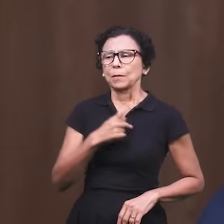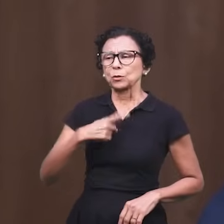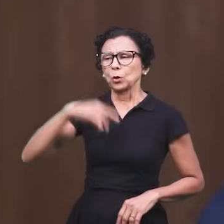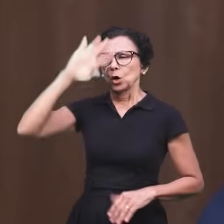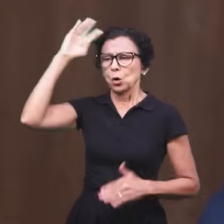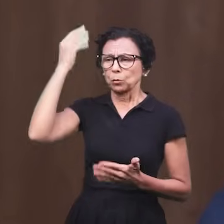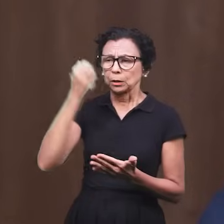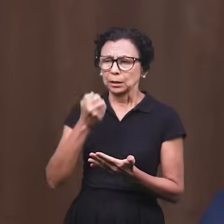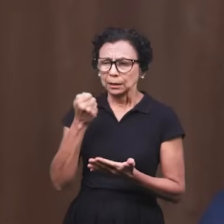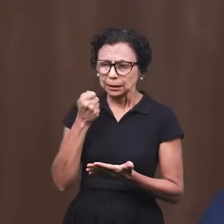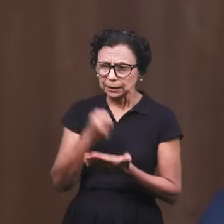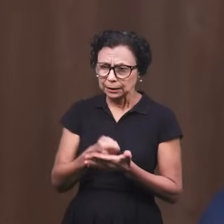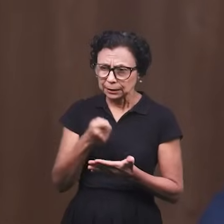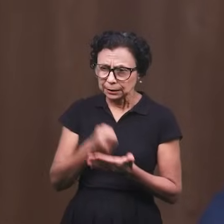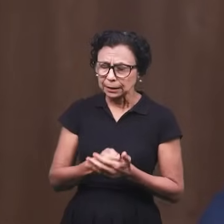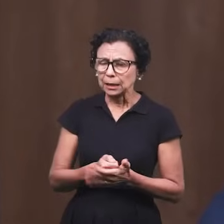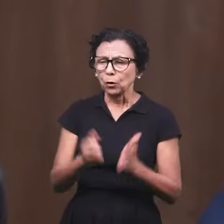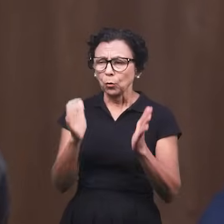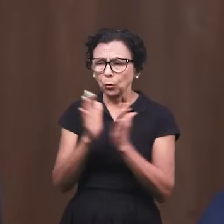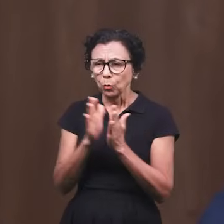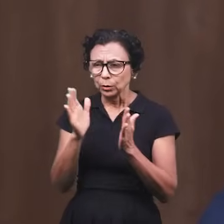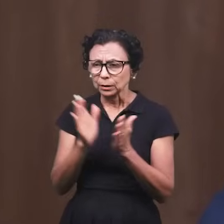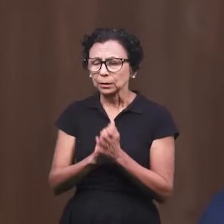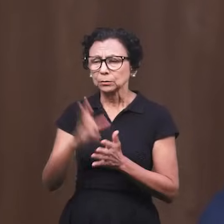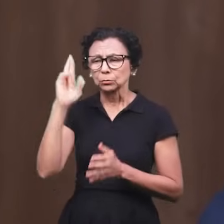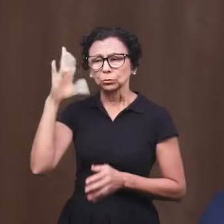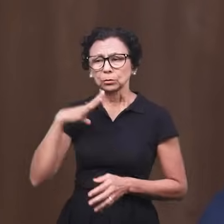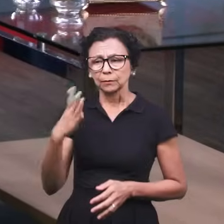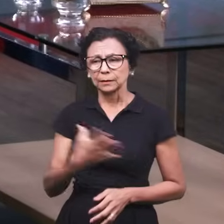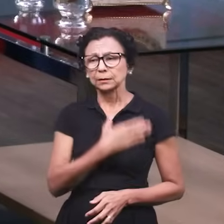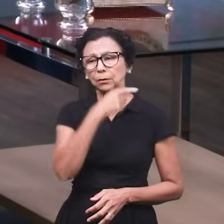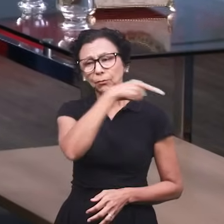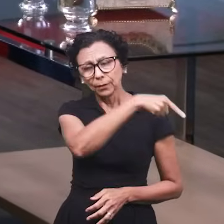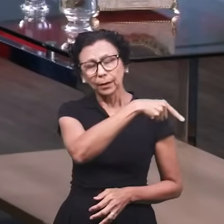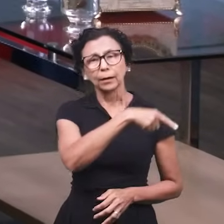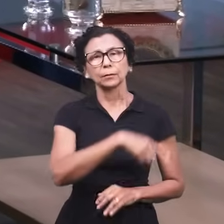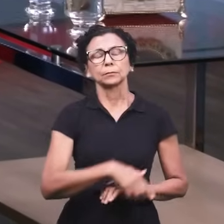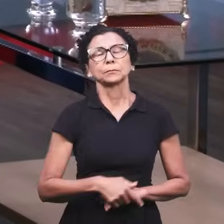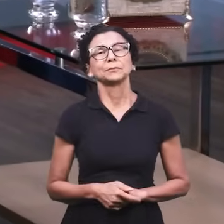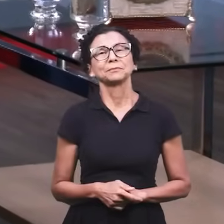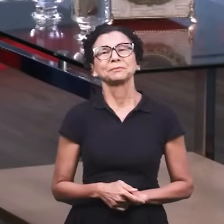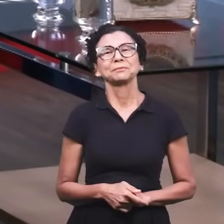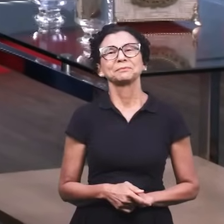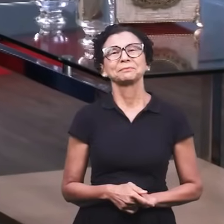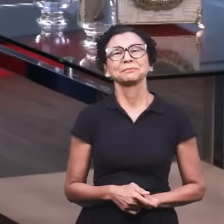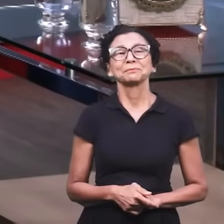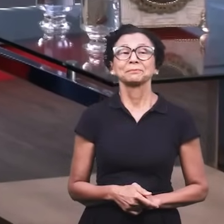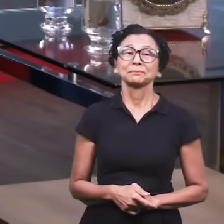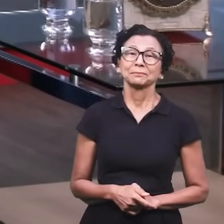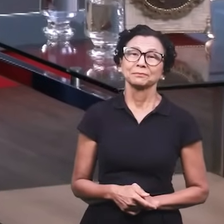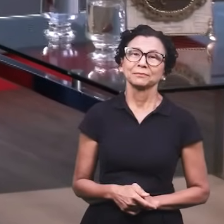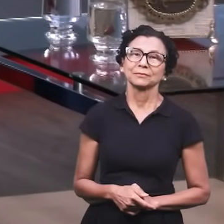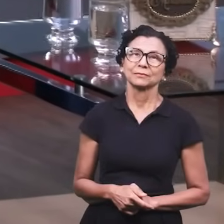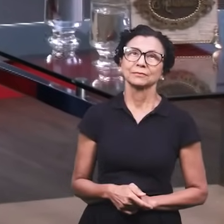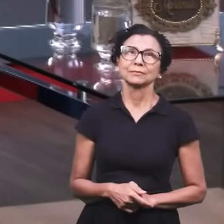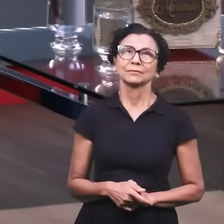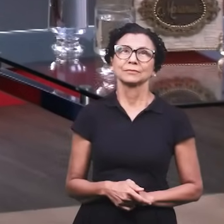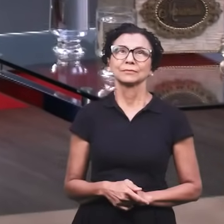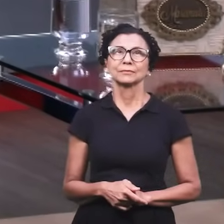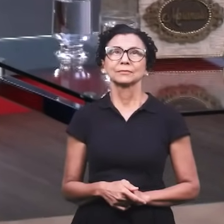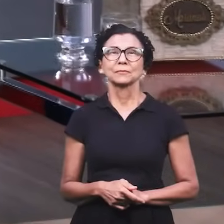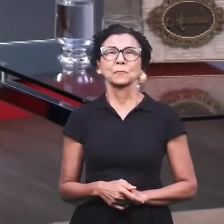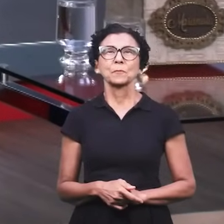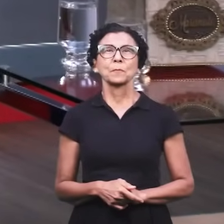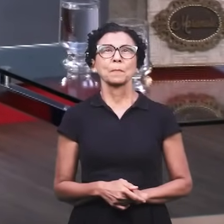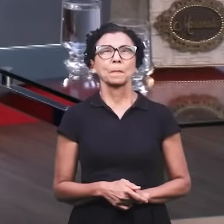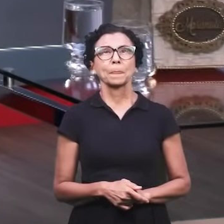salvá-lo. Tô orando. O Senhor vai salvá-lo. E aí é aquela história, deixa de